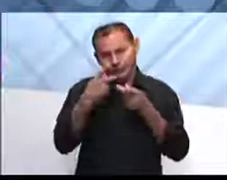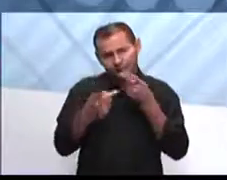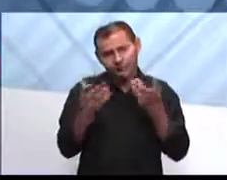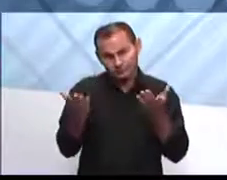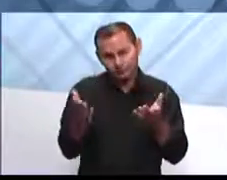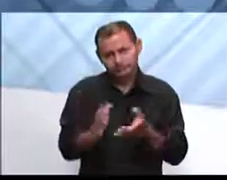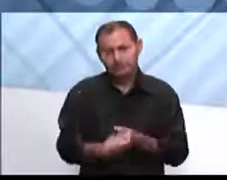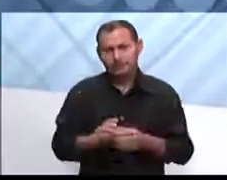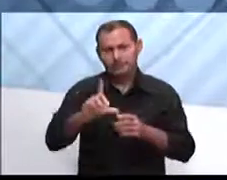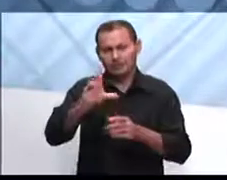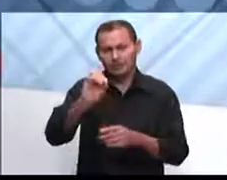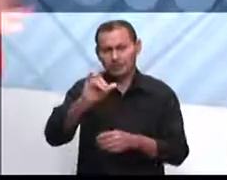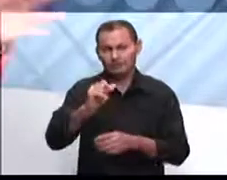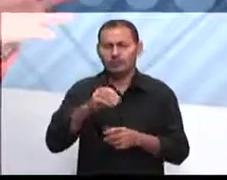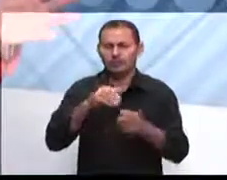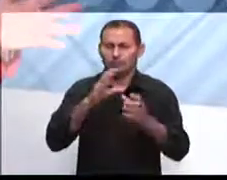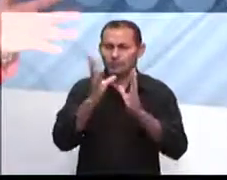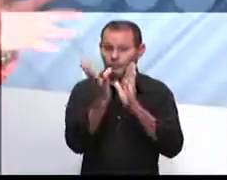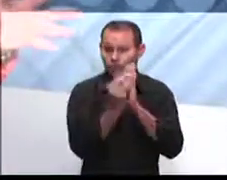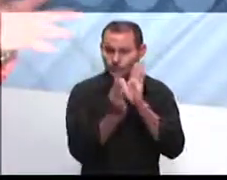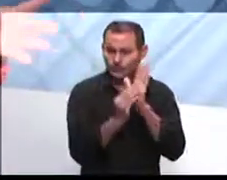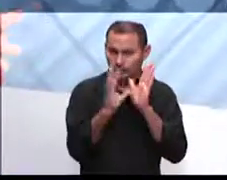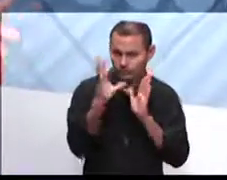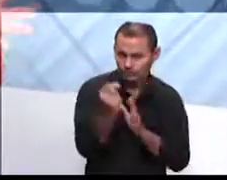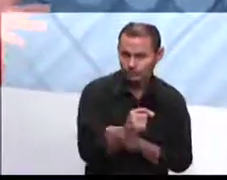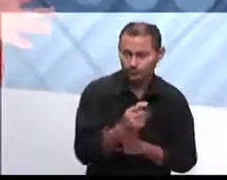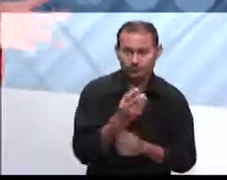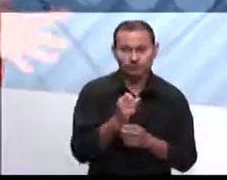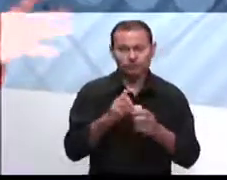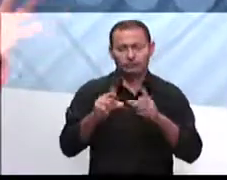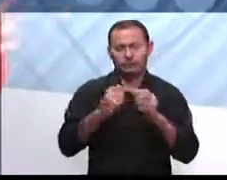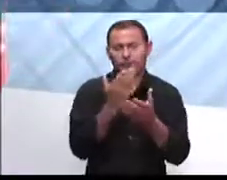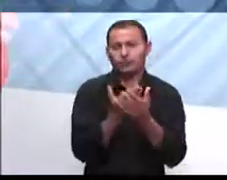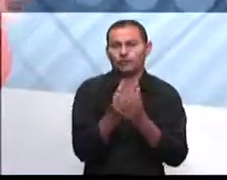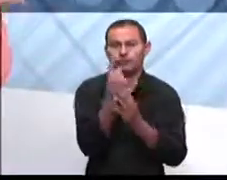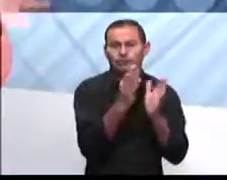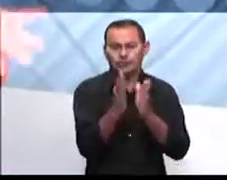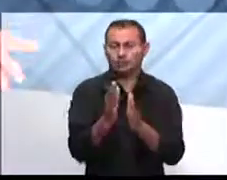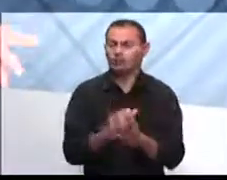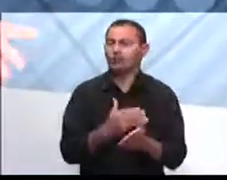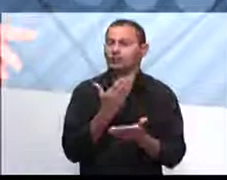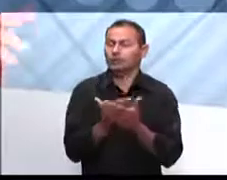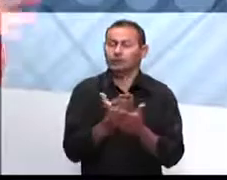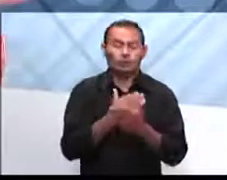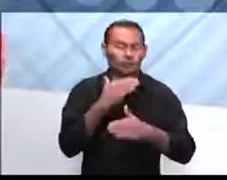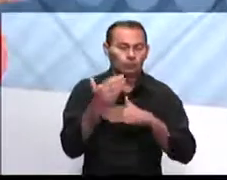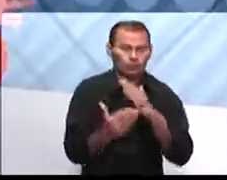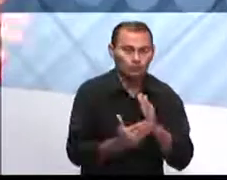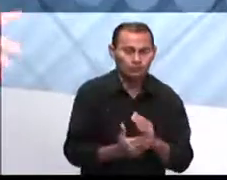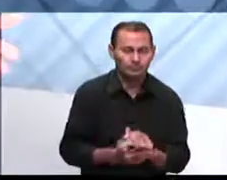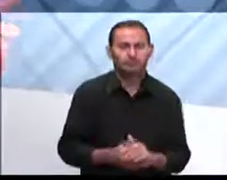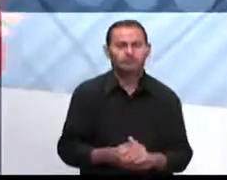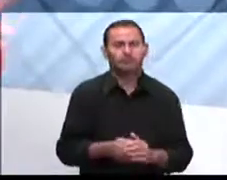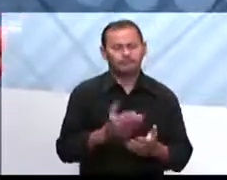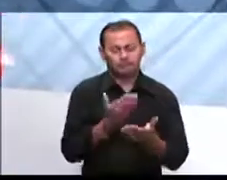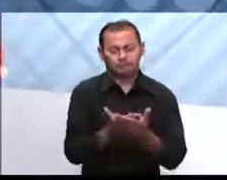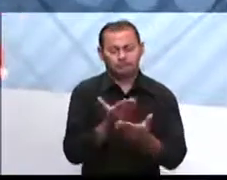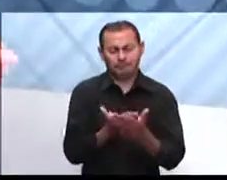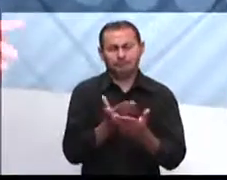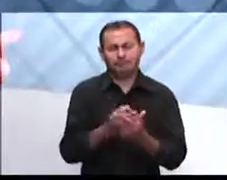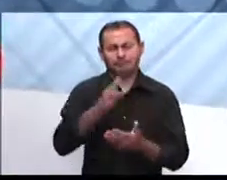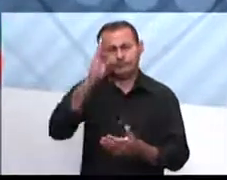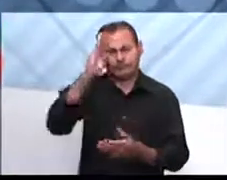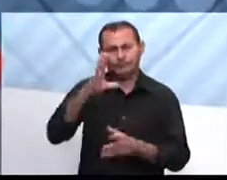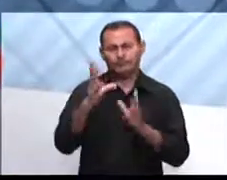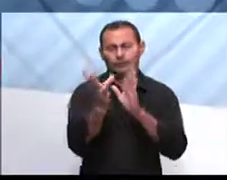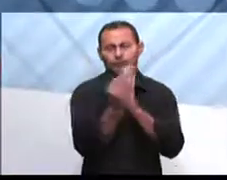né? Logicamente, vai cair o conteúdo todo, não estudem somente uma parte, mas, né, caprichem